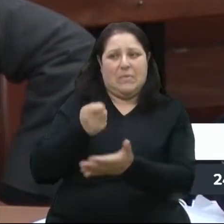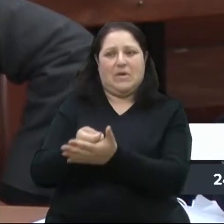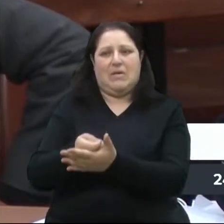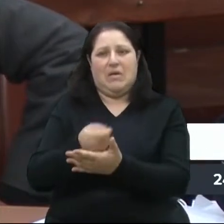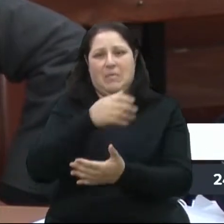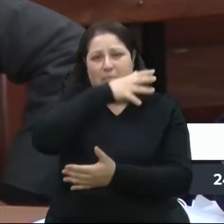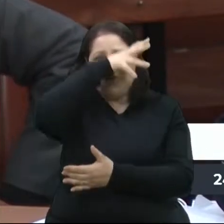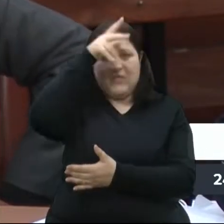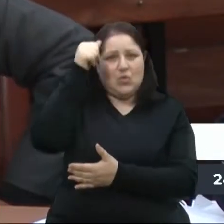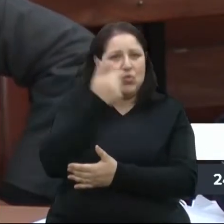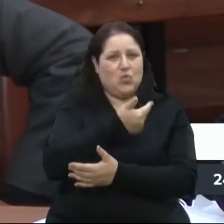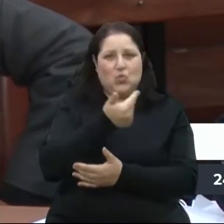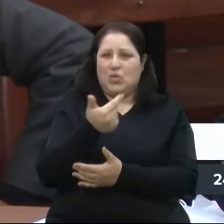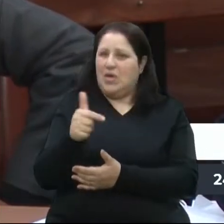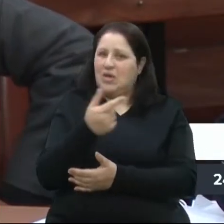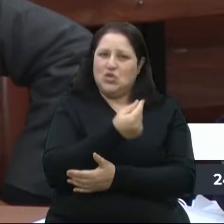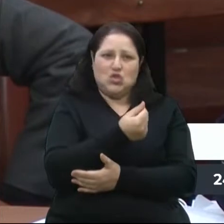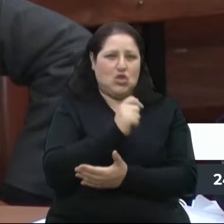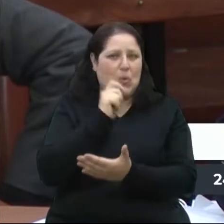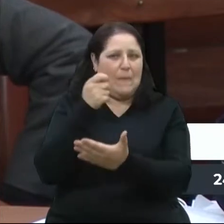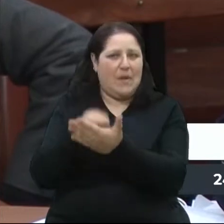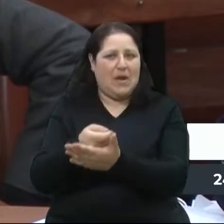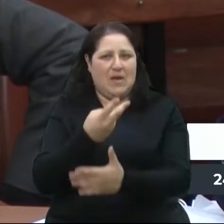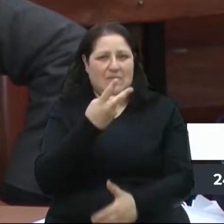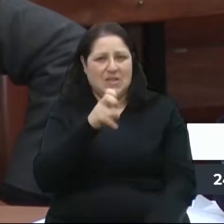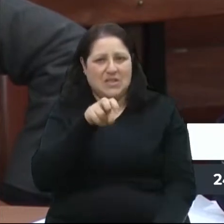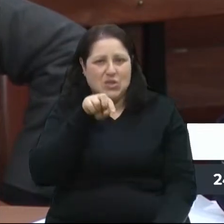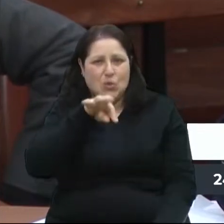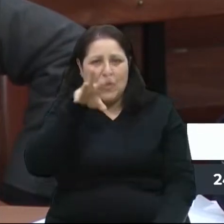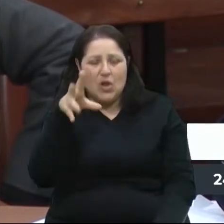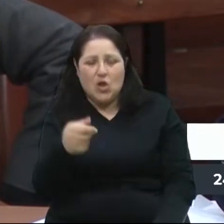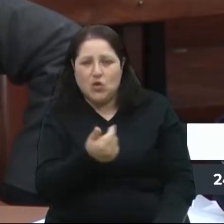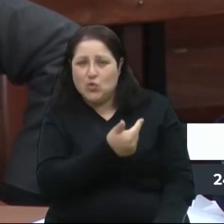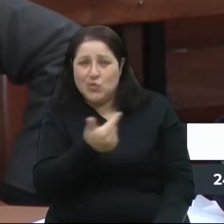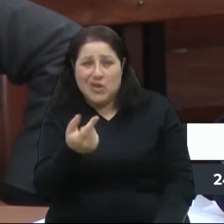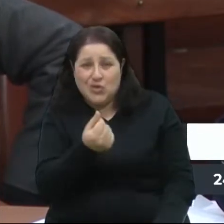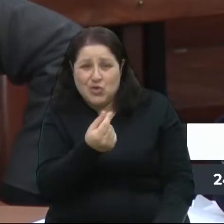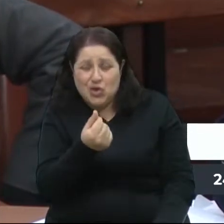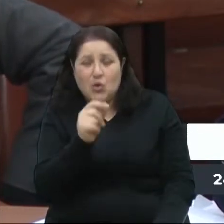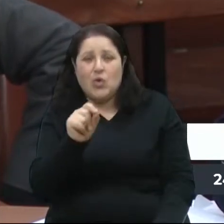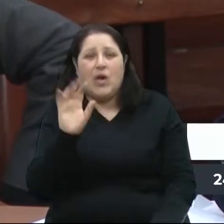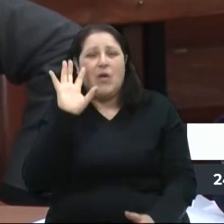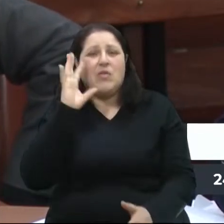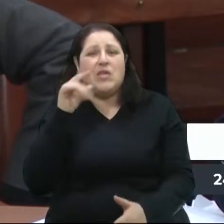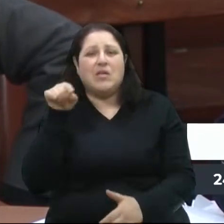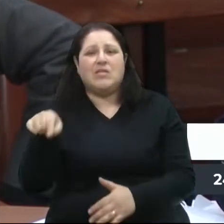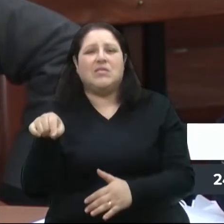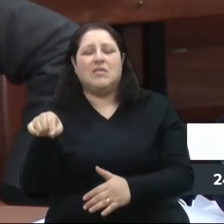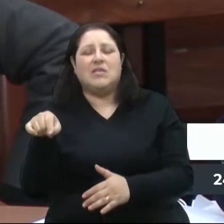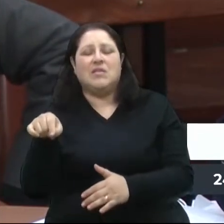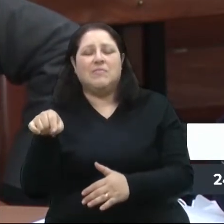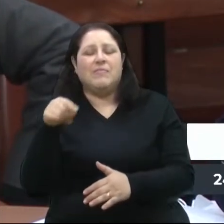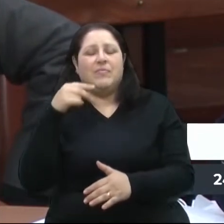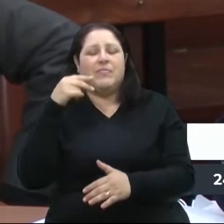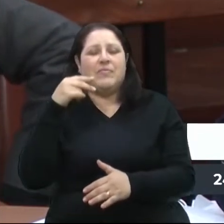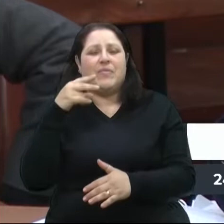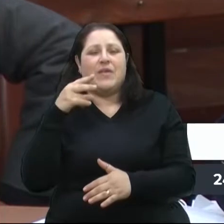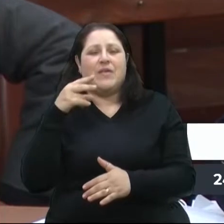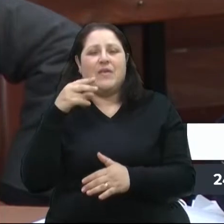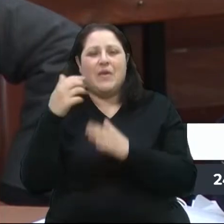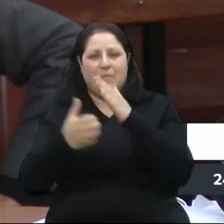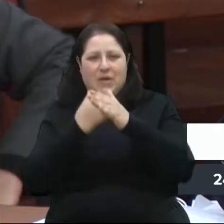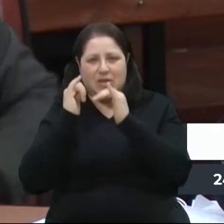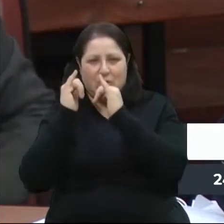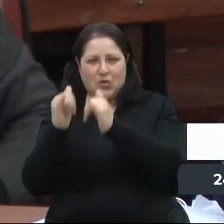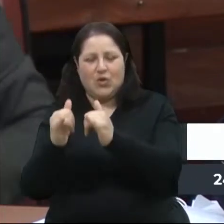está falida. Nós não temos dinheiro para pagar esses 25 milhões. Aí o que que acontece? A Visate barganha. E barganha onde? Em cima